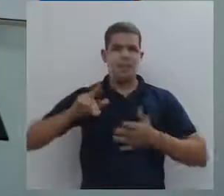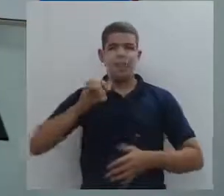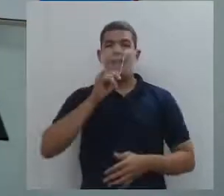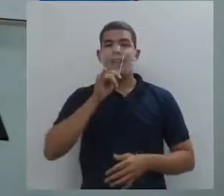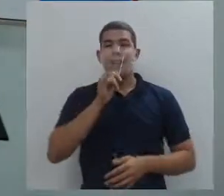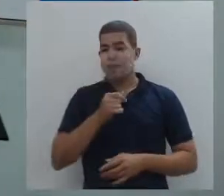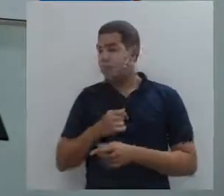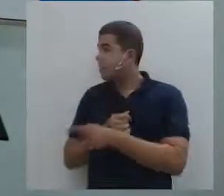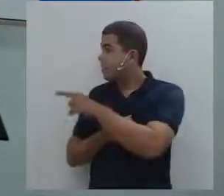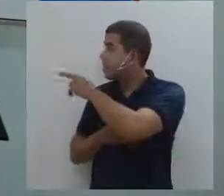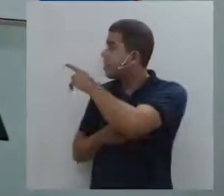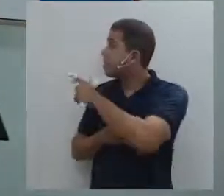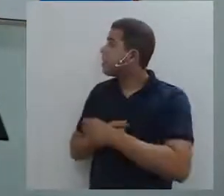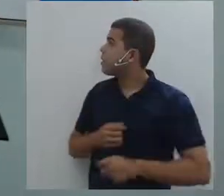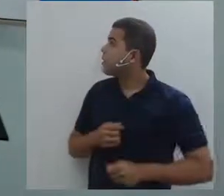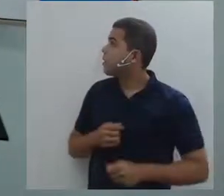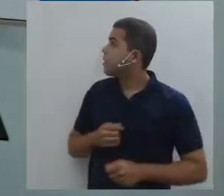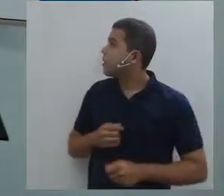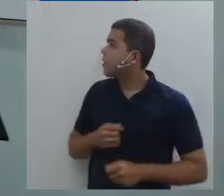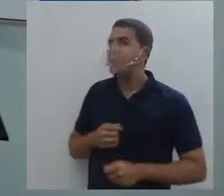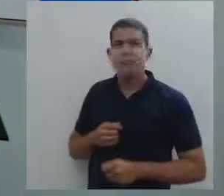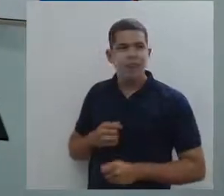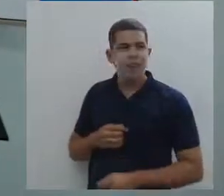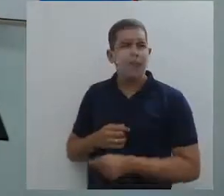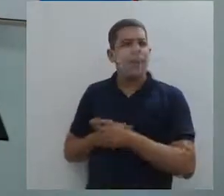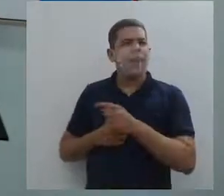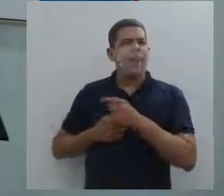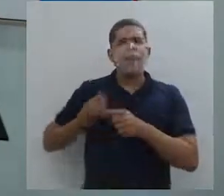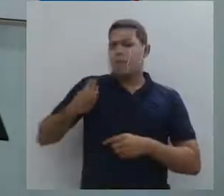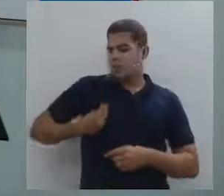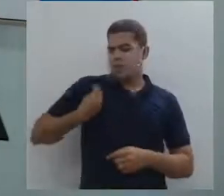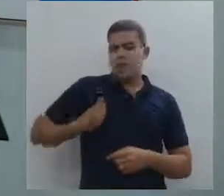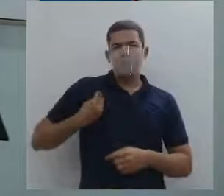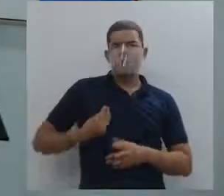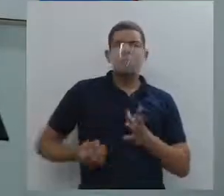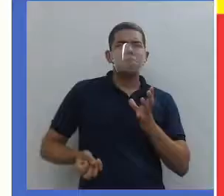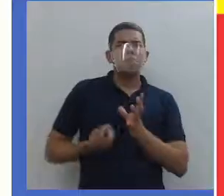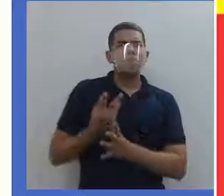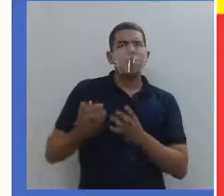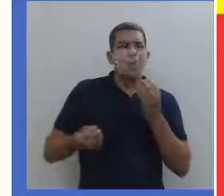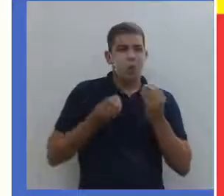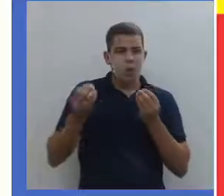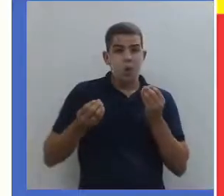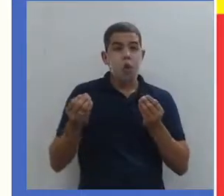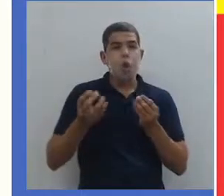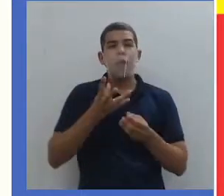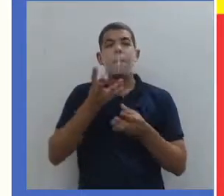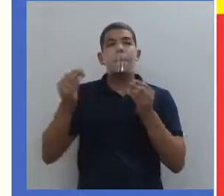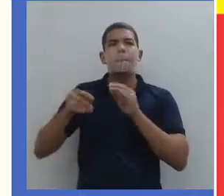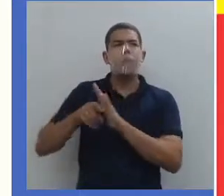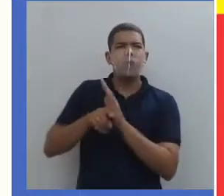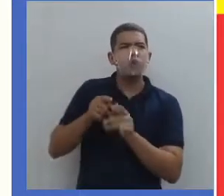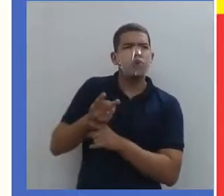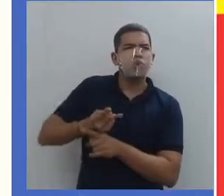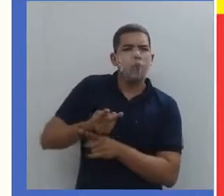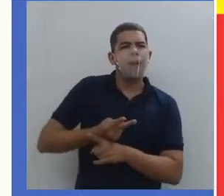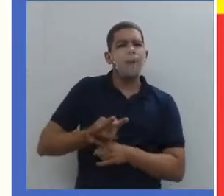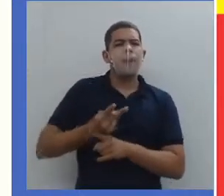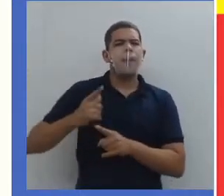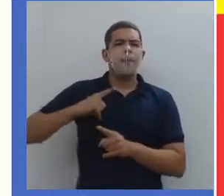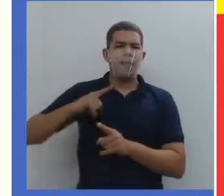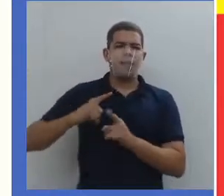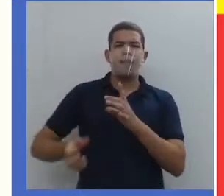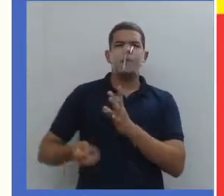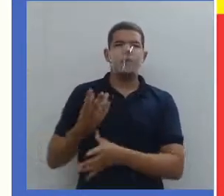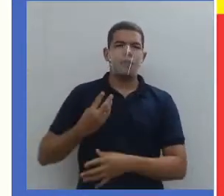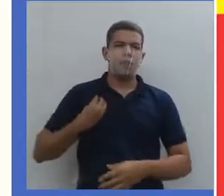vai entender como foi que surgiu a vida. Alguns pesquisadores e autores tentavam entender como foi que surgiu a